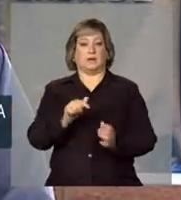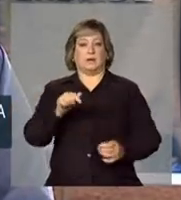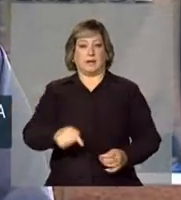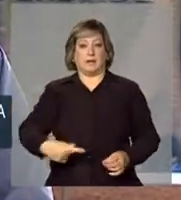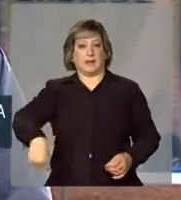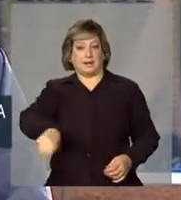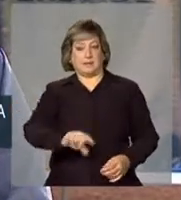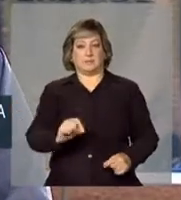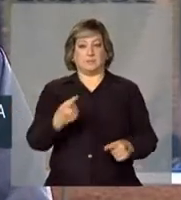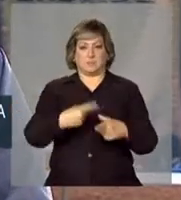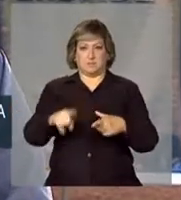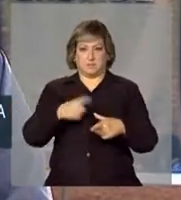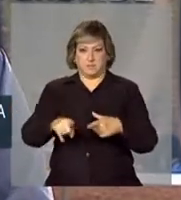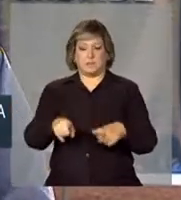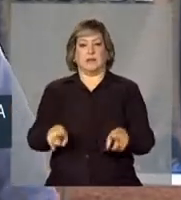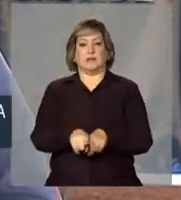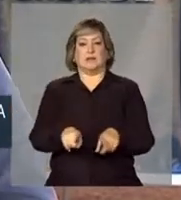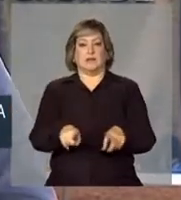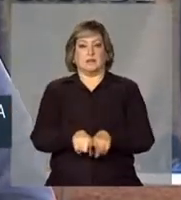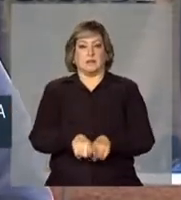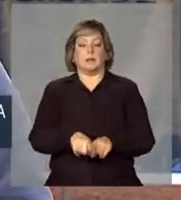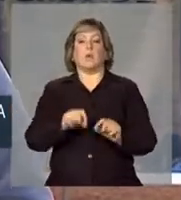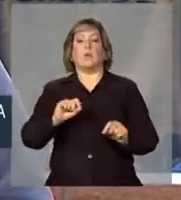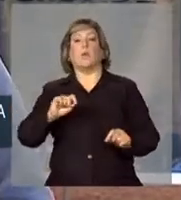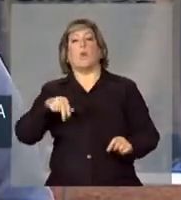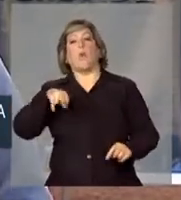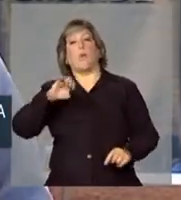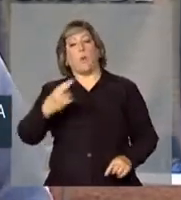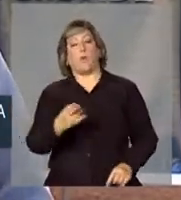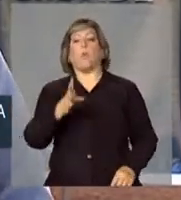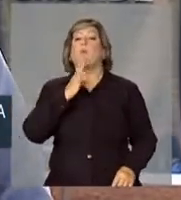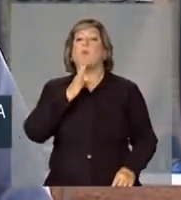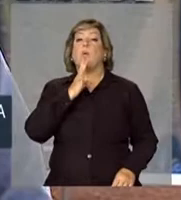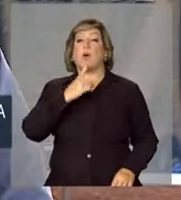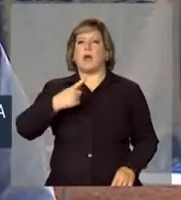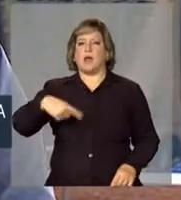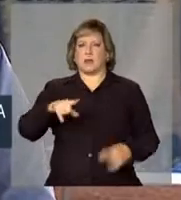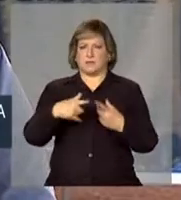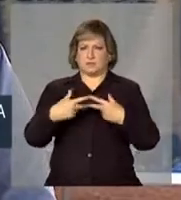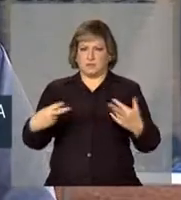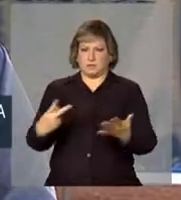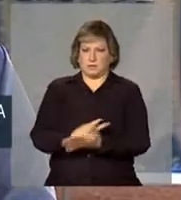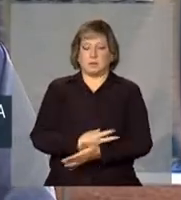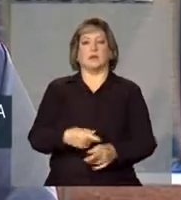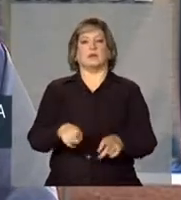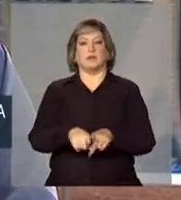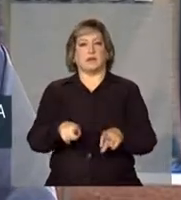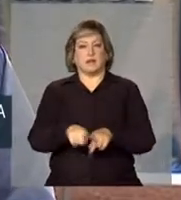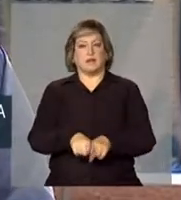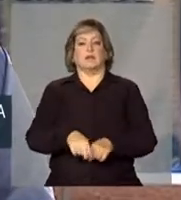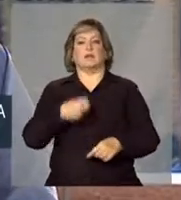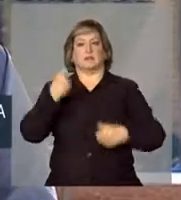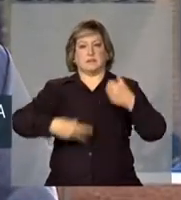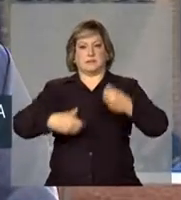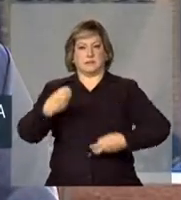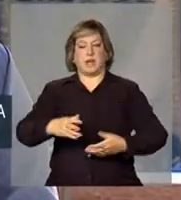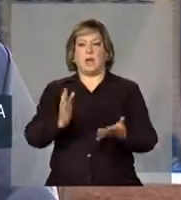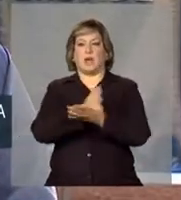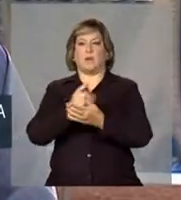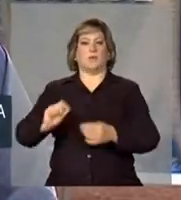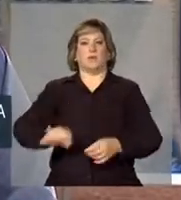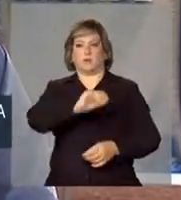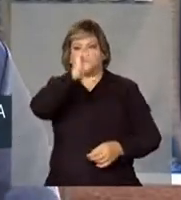essas irregularidades e também ou que conheciam essas práticas depuseram em várias regiões do país em